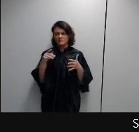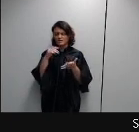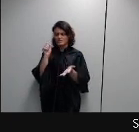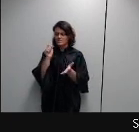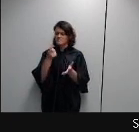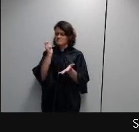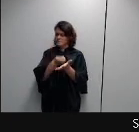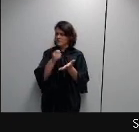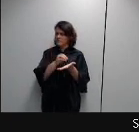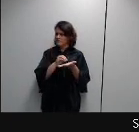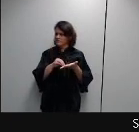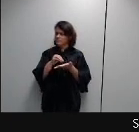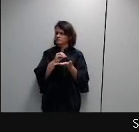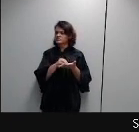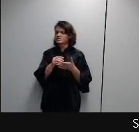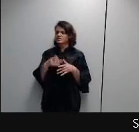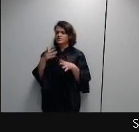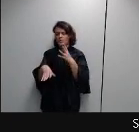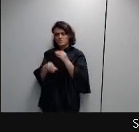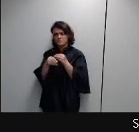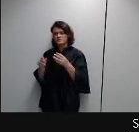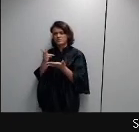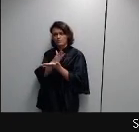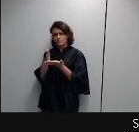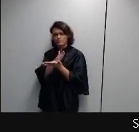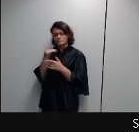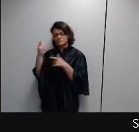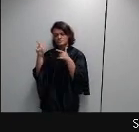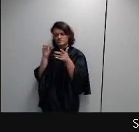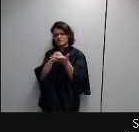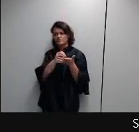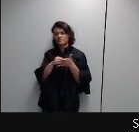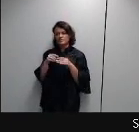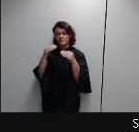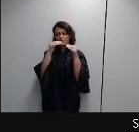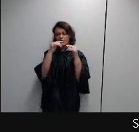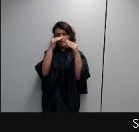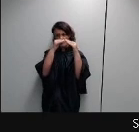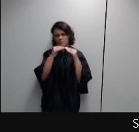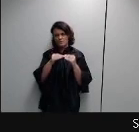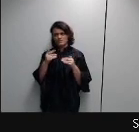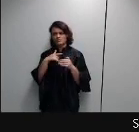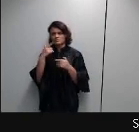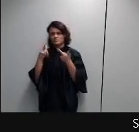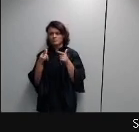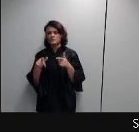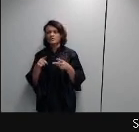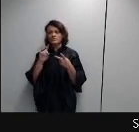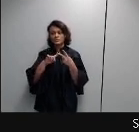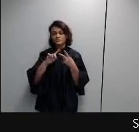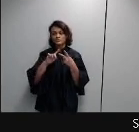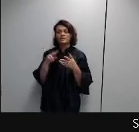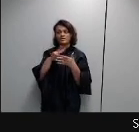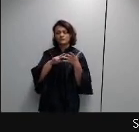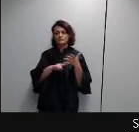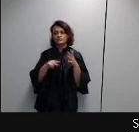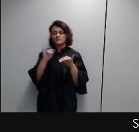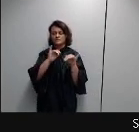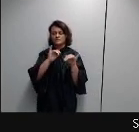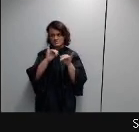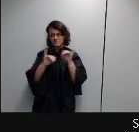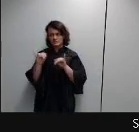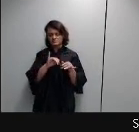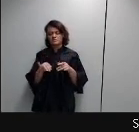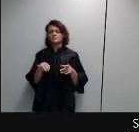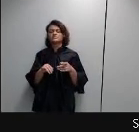tecido a compensar entanto e fácil de expressa concordância da altura da Fazenda depois dois a leitura das informações da contadoria